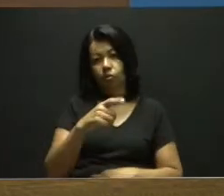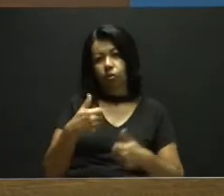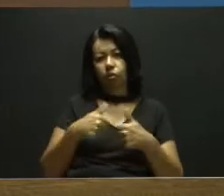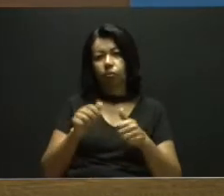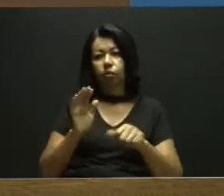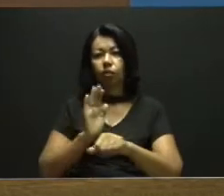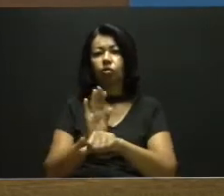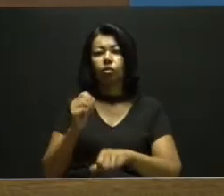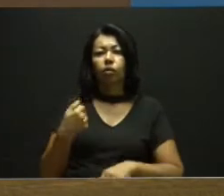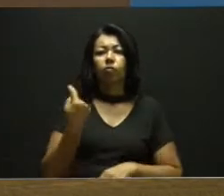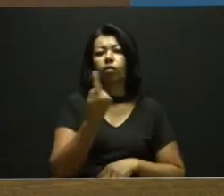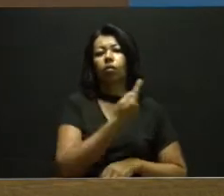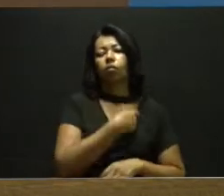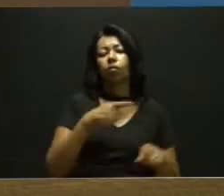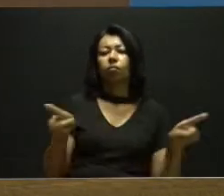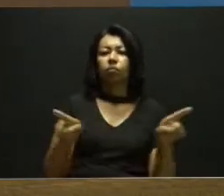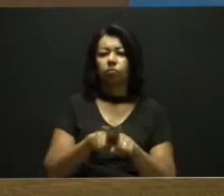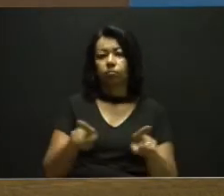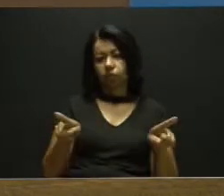a nós mesmos